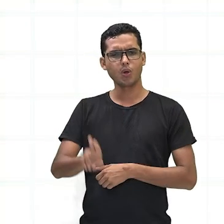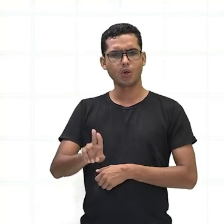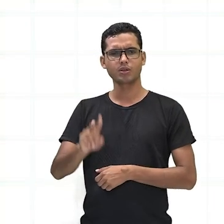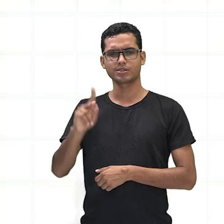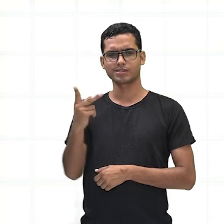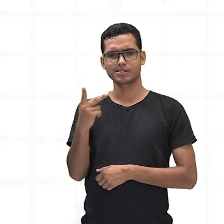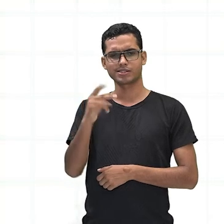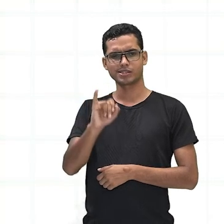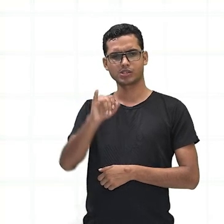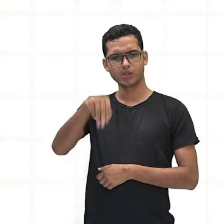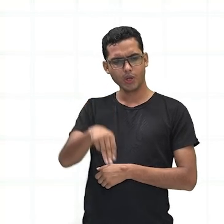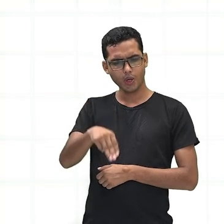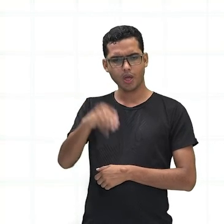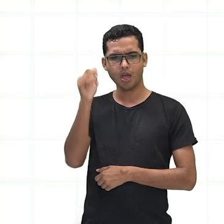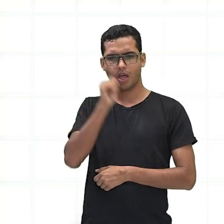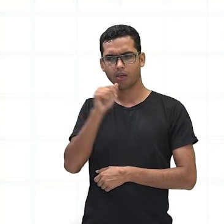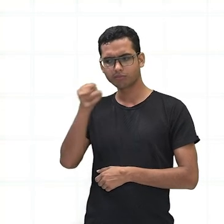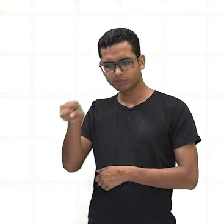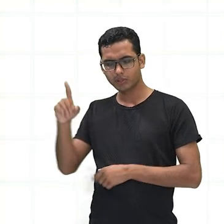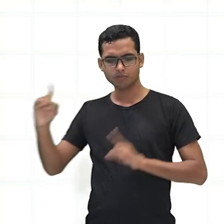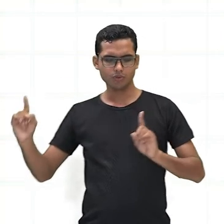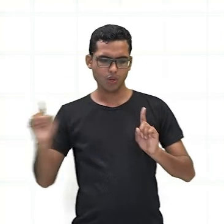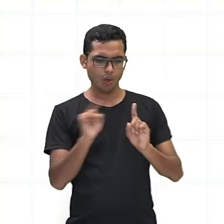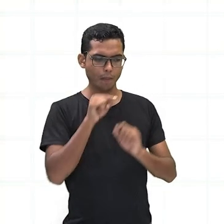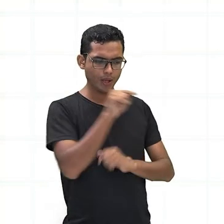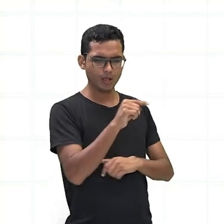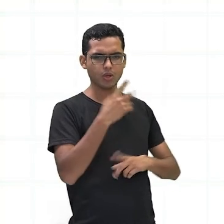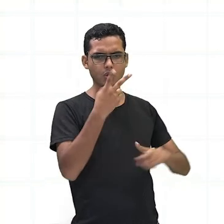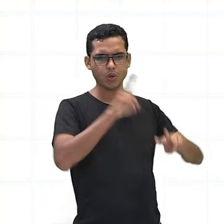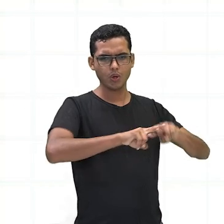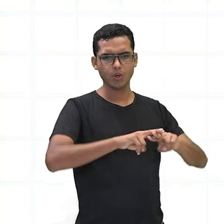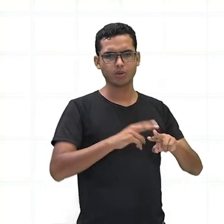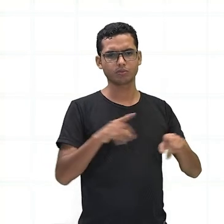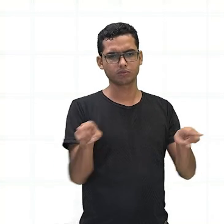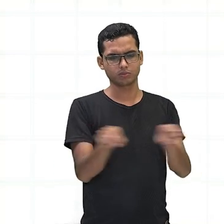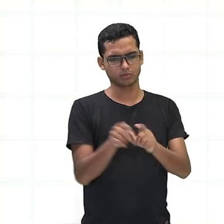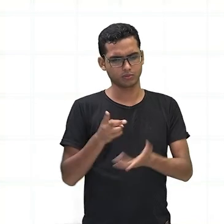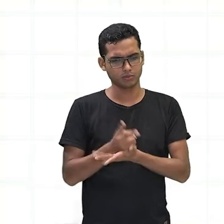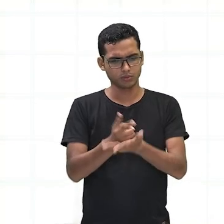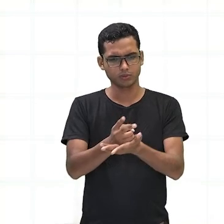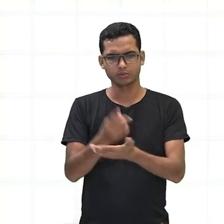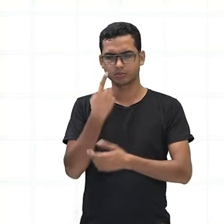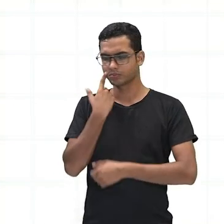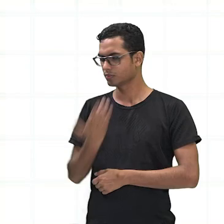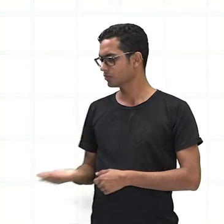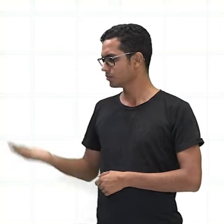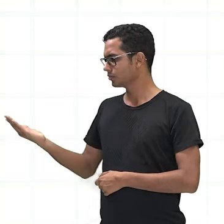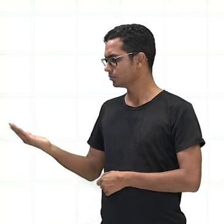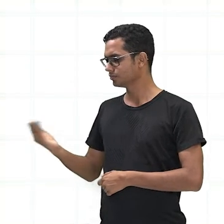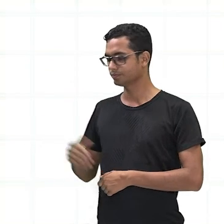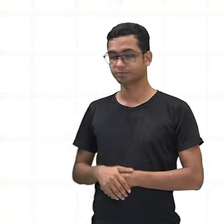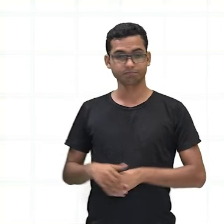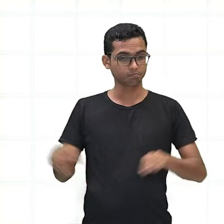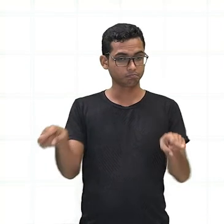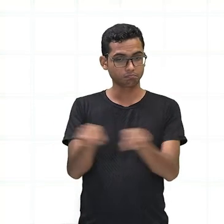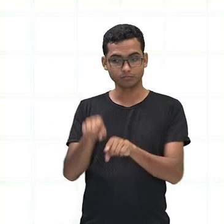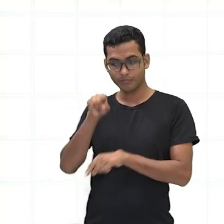o prendeu. She helped children by rescuing. Ela ajudou crianças